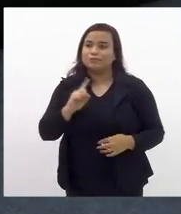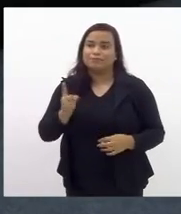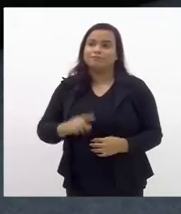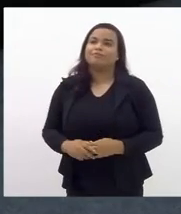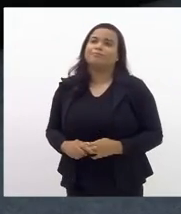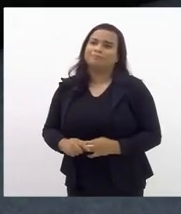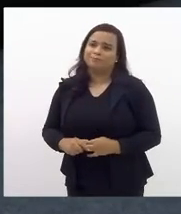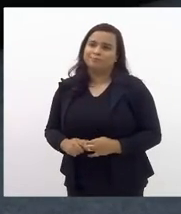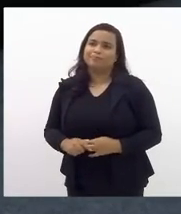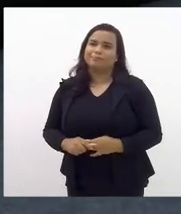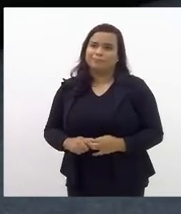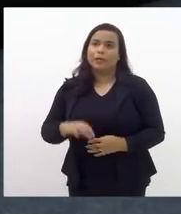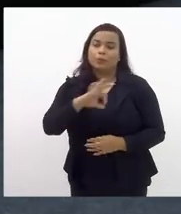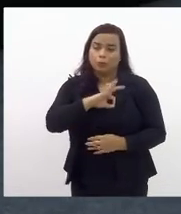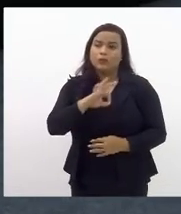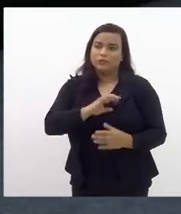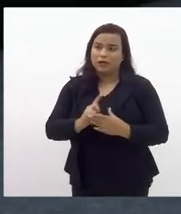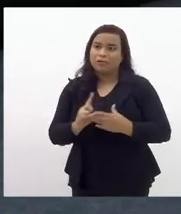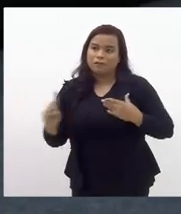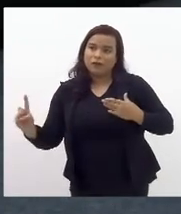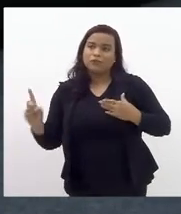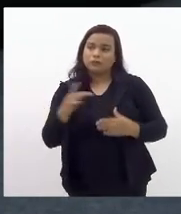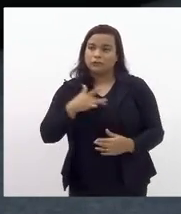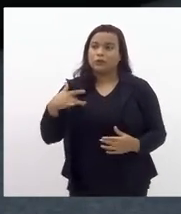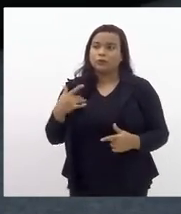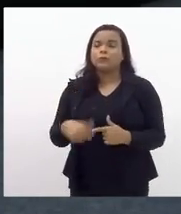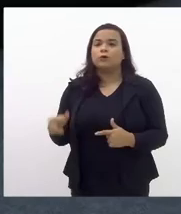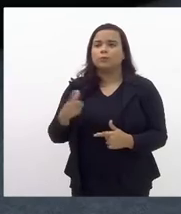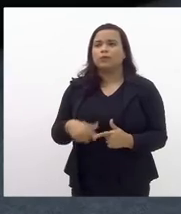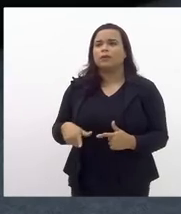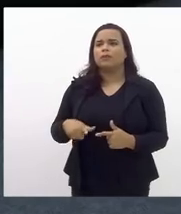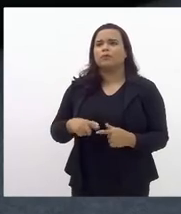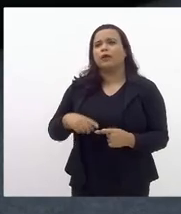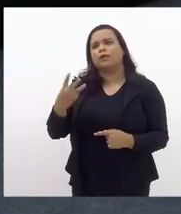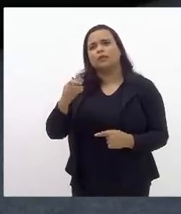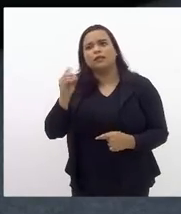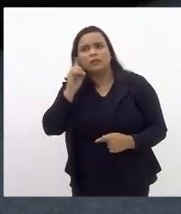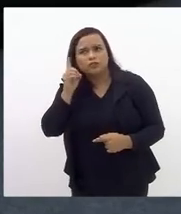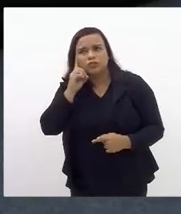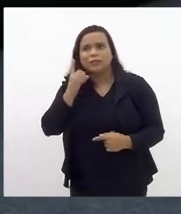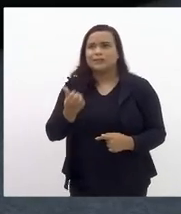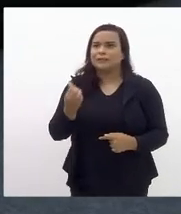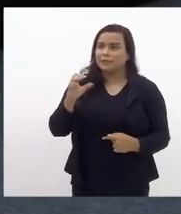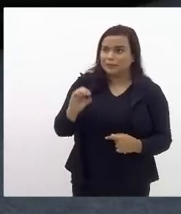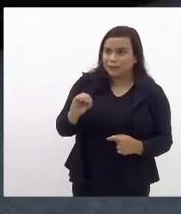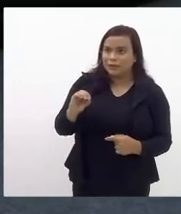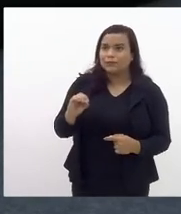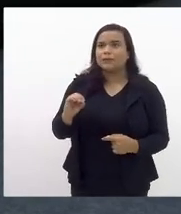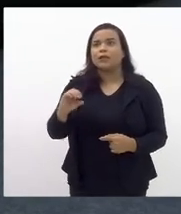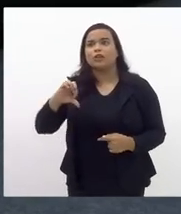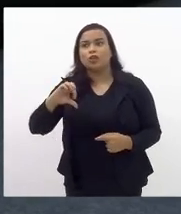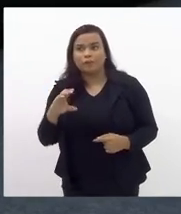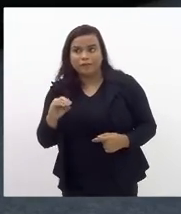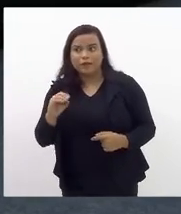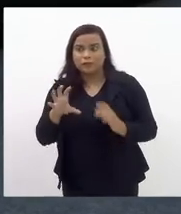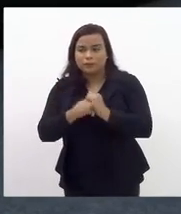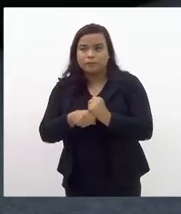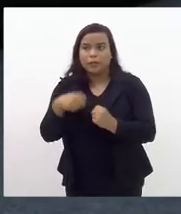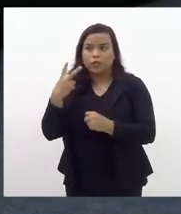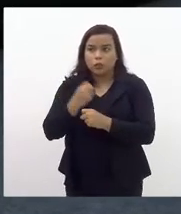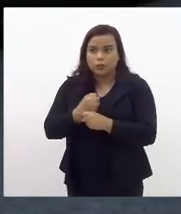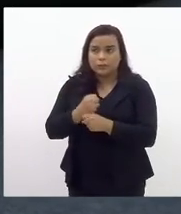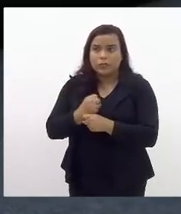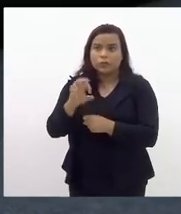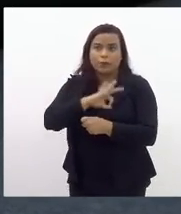ficar afastado, a polícia afasta ele. E aí ele fica 30 dias, 60 dias, 90, completou 2 anos, a polícia automaticamente bota para